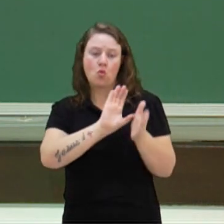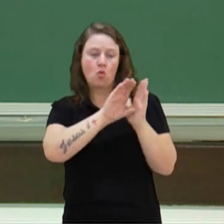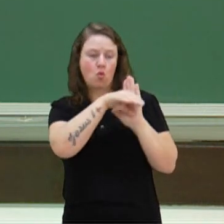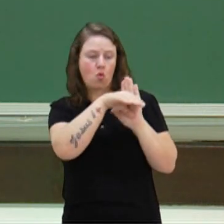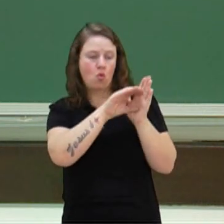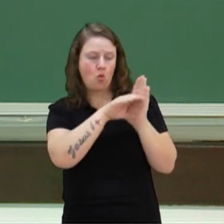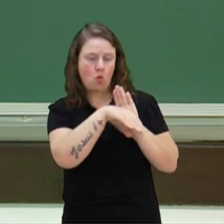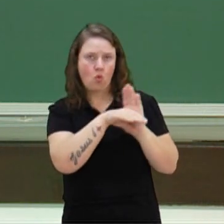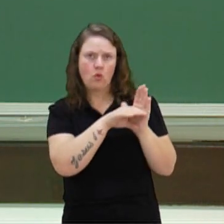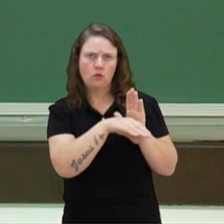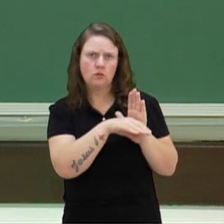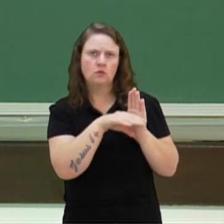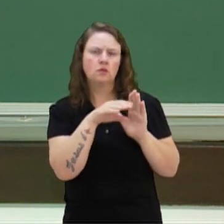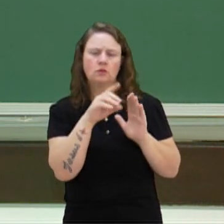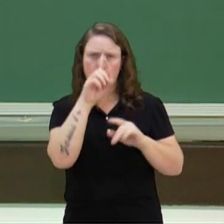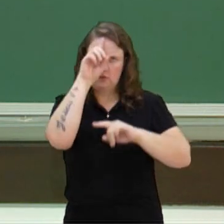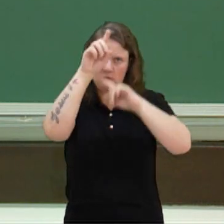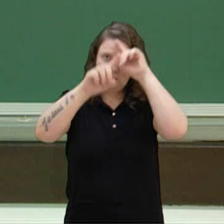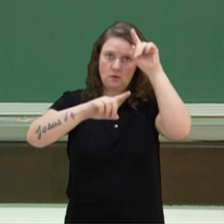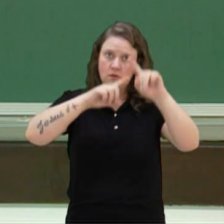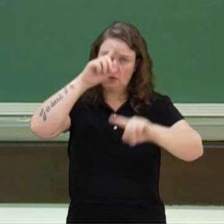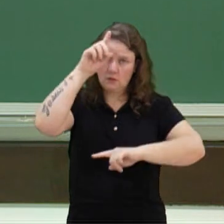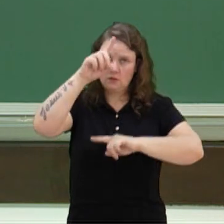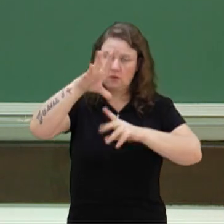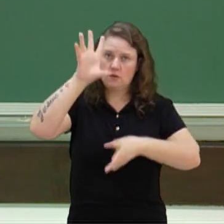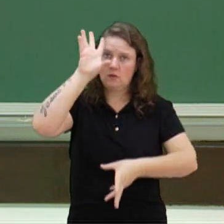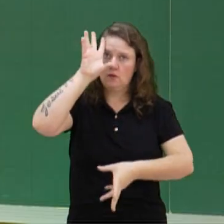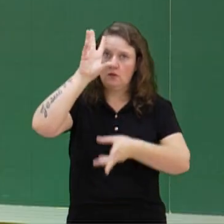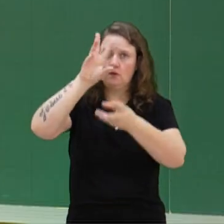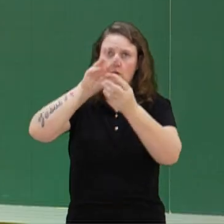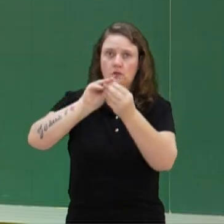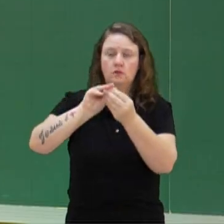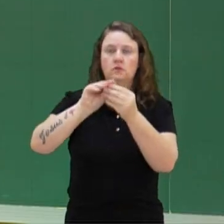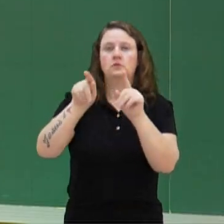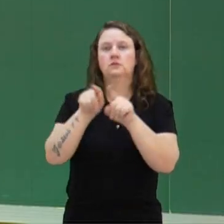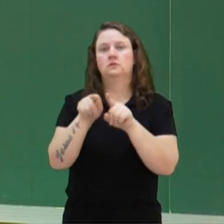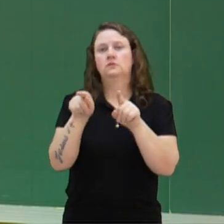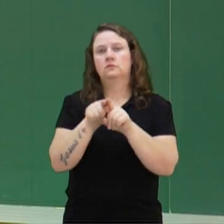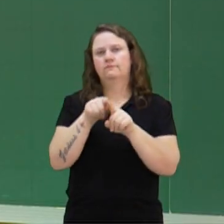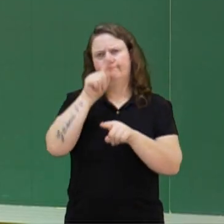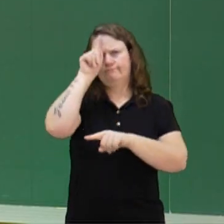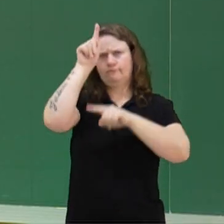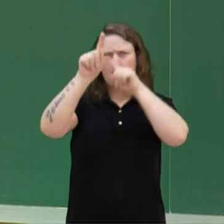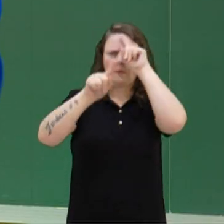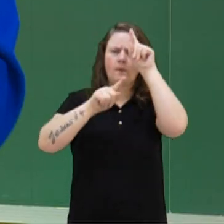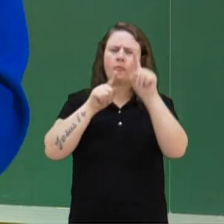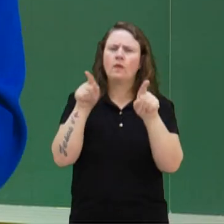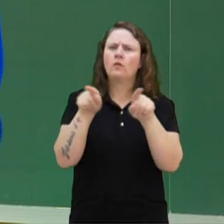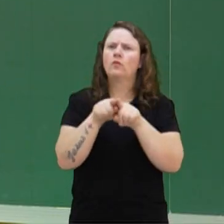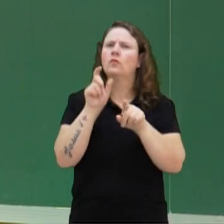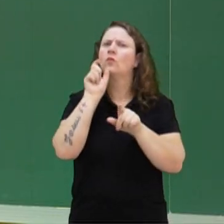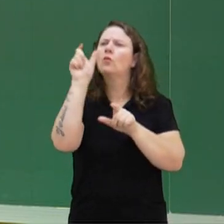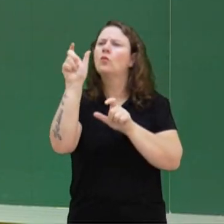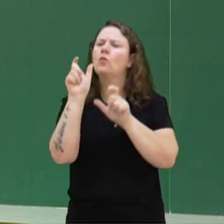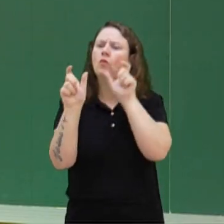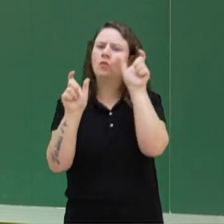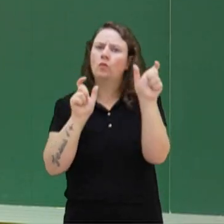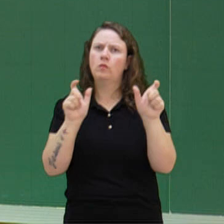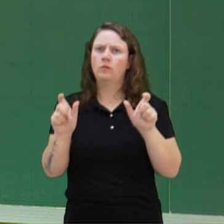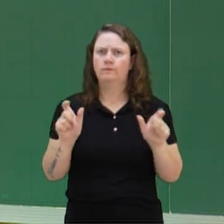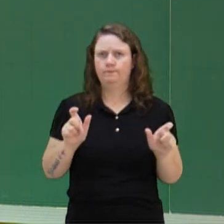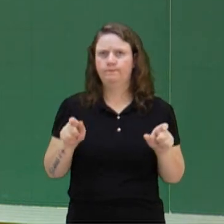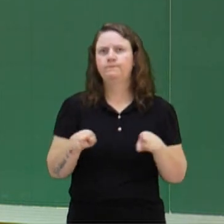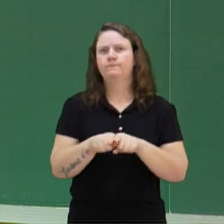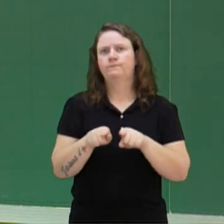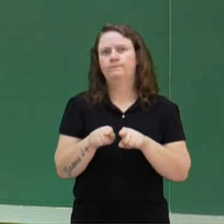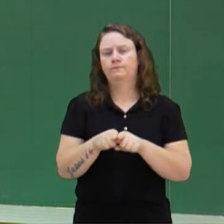de ideias que retomam conceitos, né? Ou ideias, palavras que vão retomar